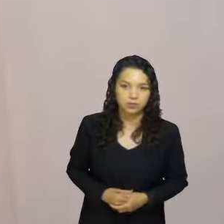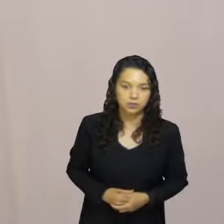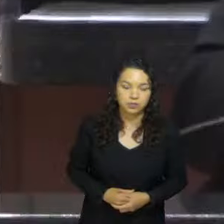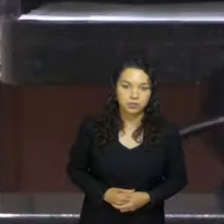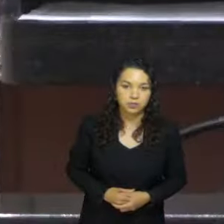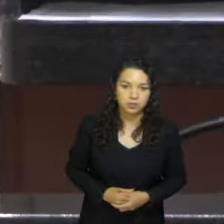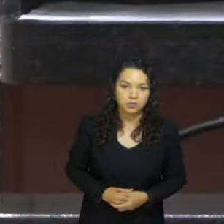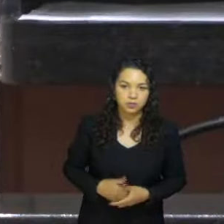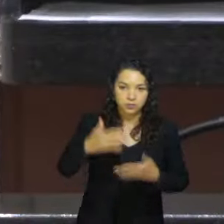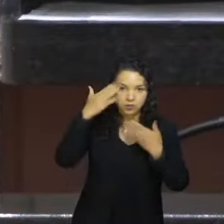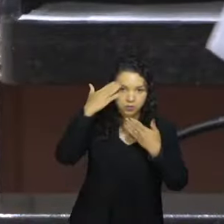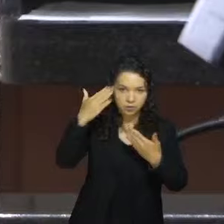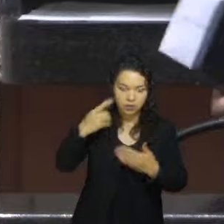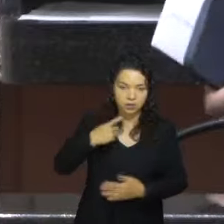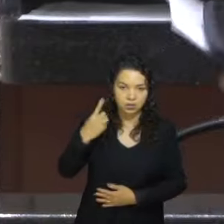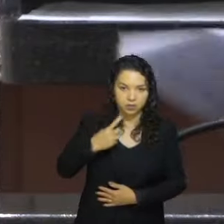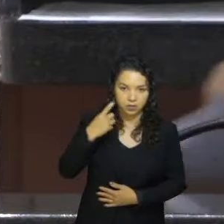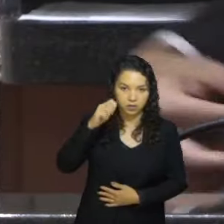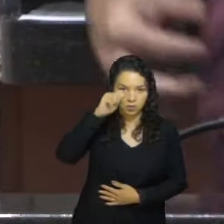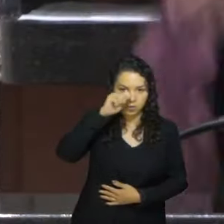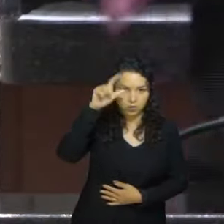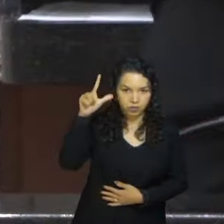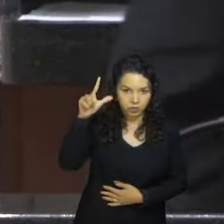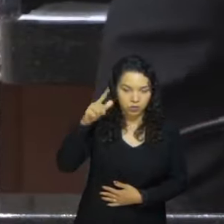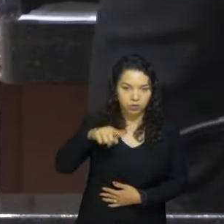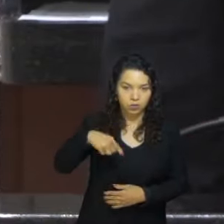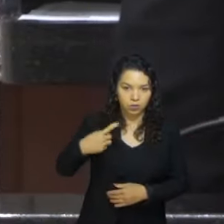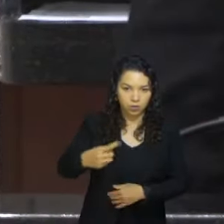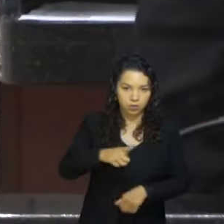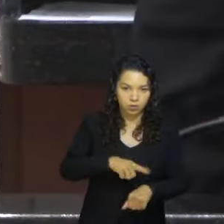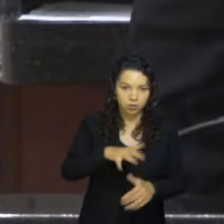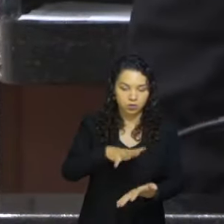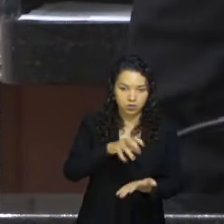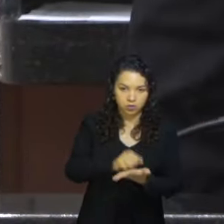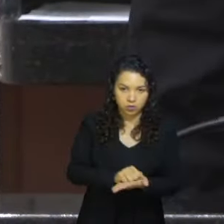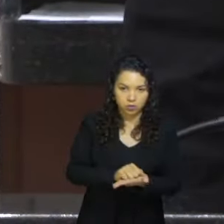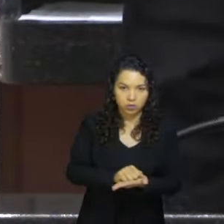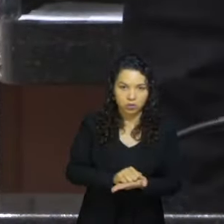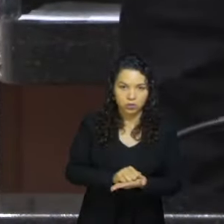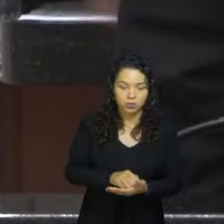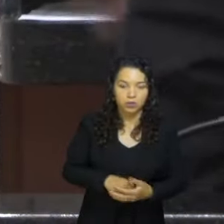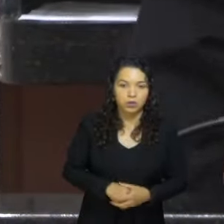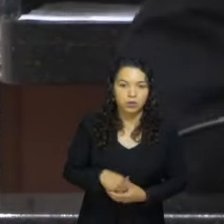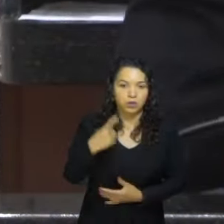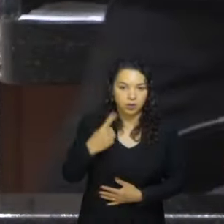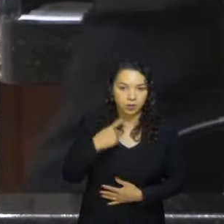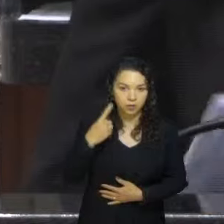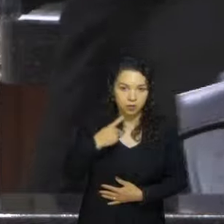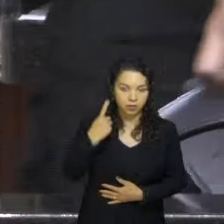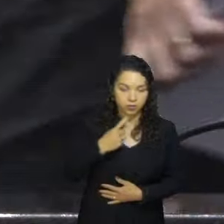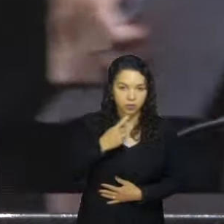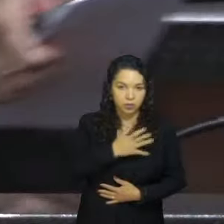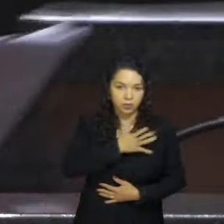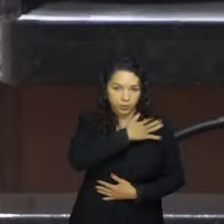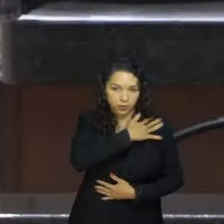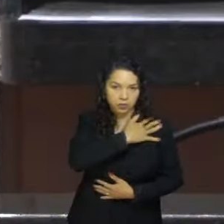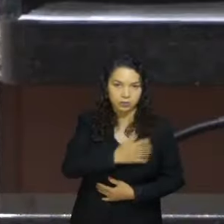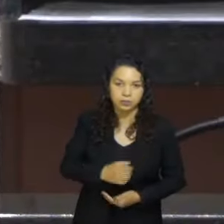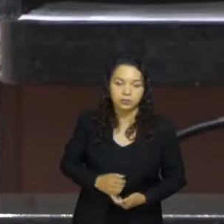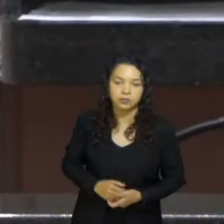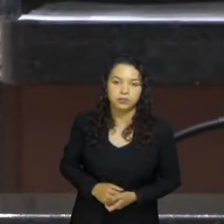Muito obrigado, deputado Antílio Dununelli. Próximo inscrito para falar, orador deputado Napoleão.